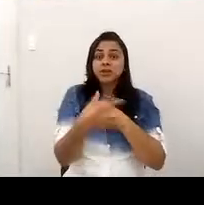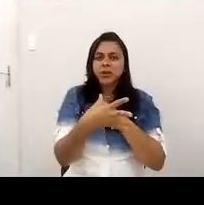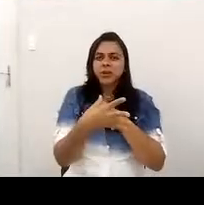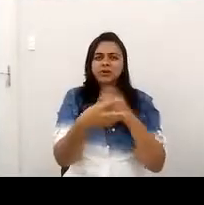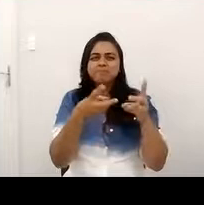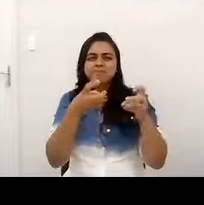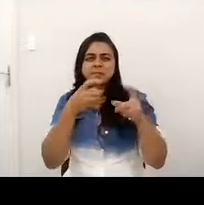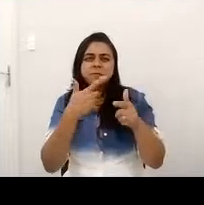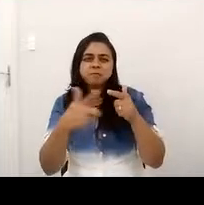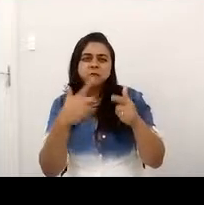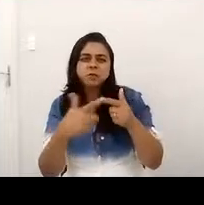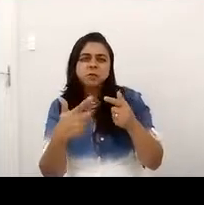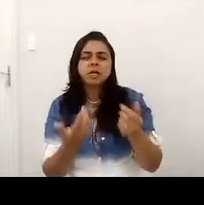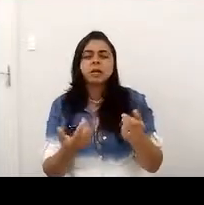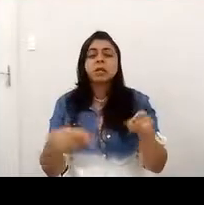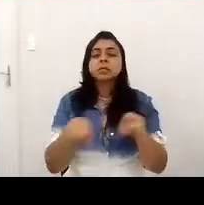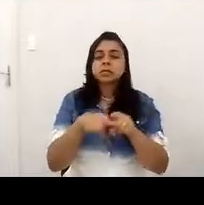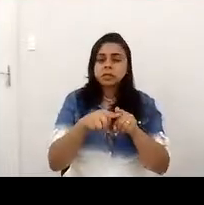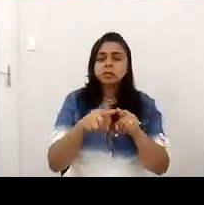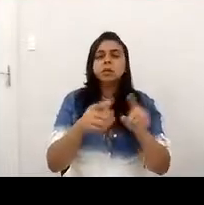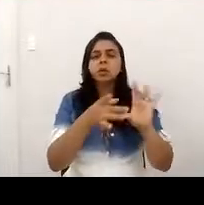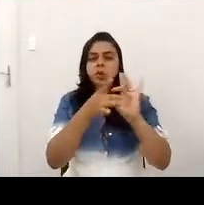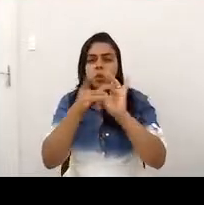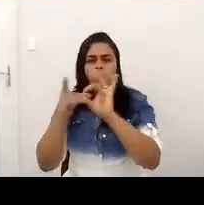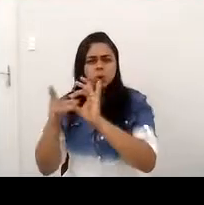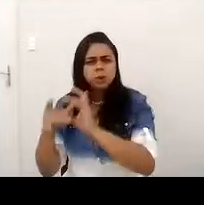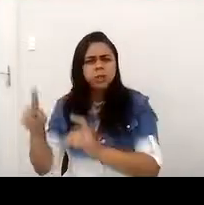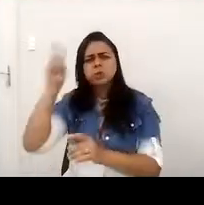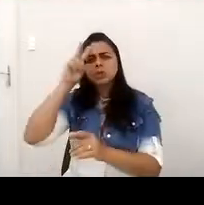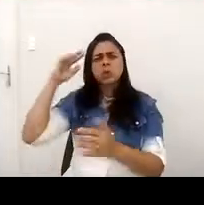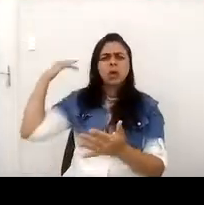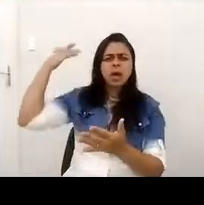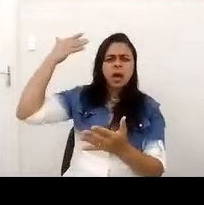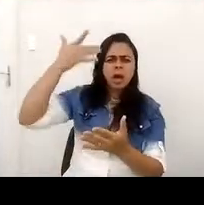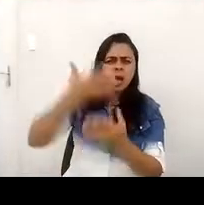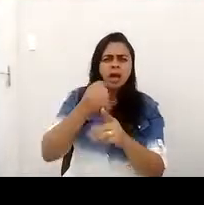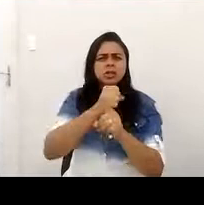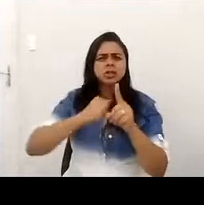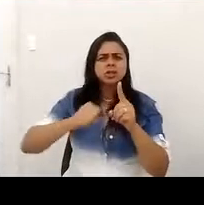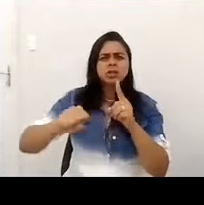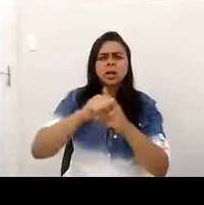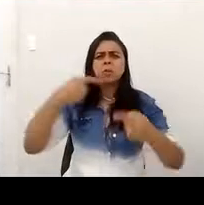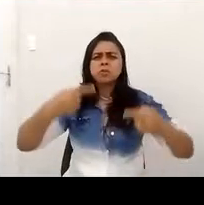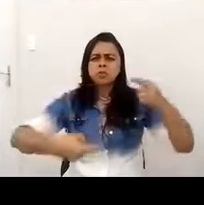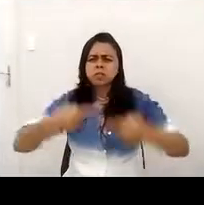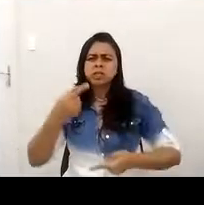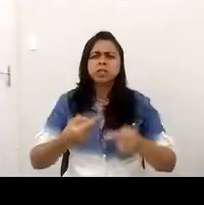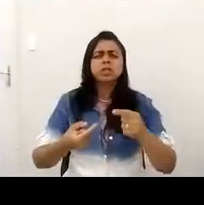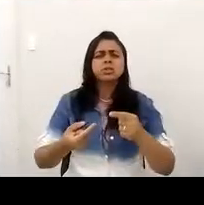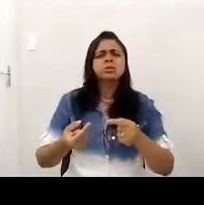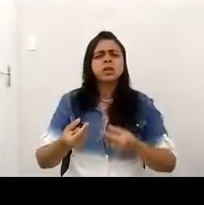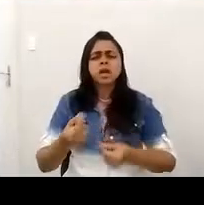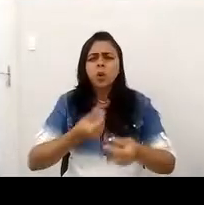problemas, contextualizar na nossa história política, social, econômica, dar nome